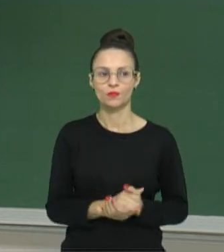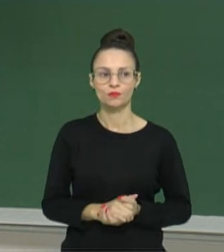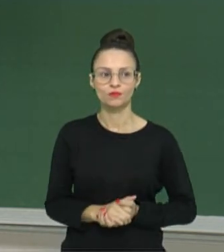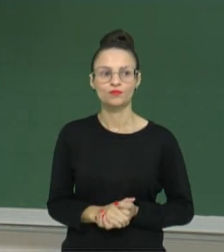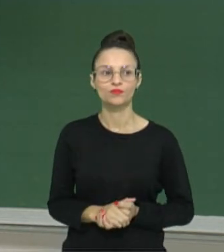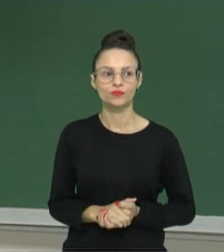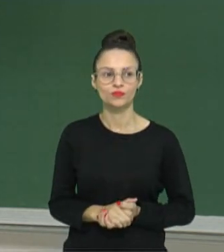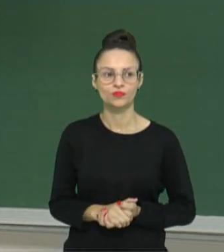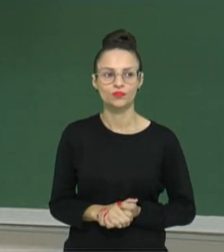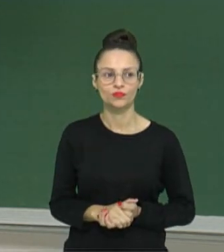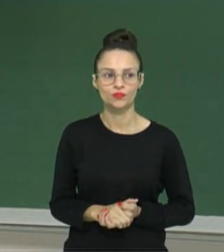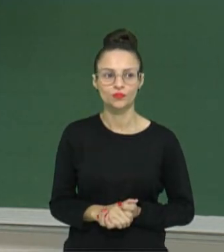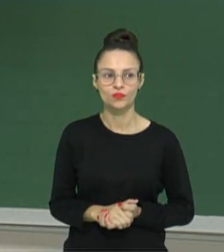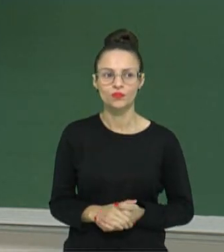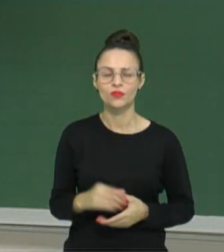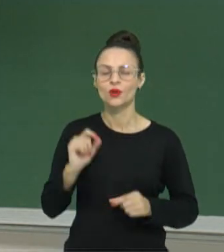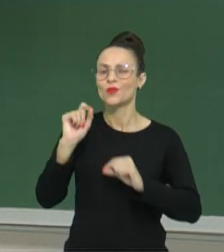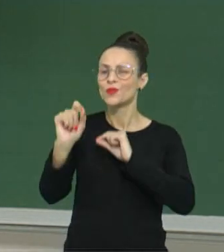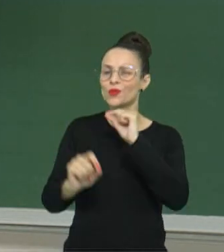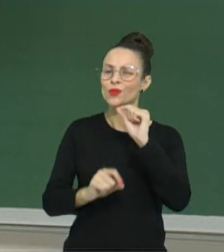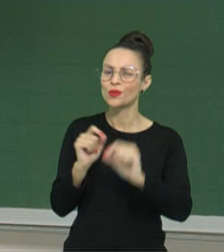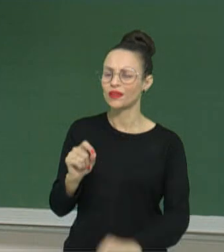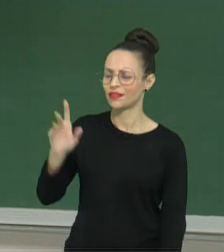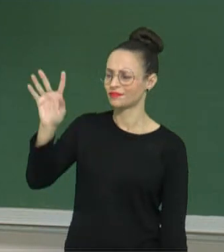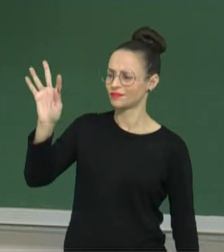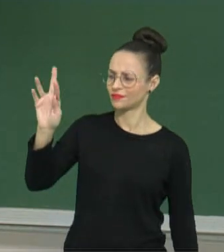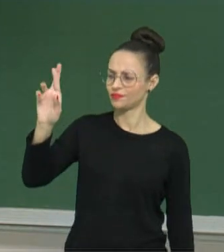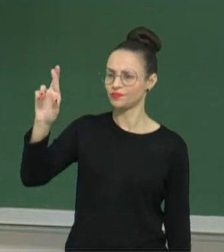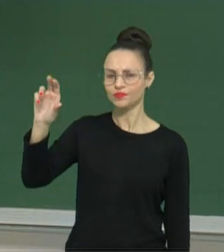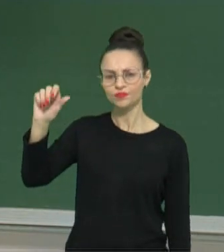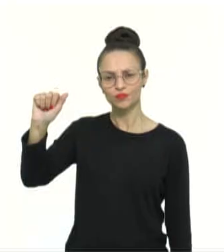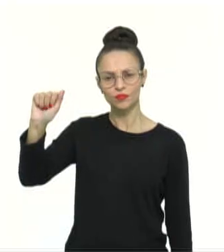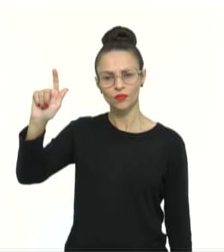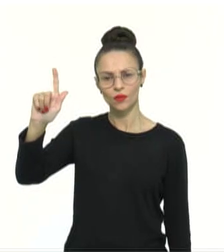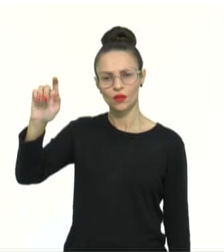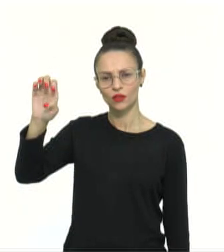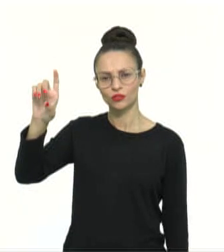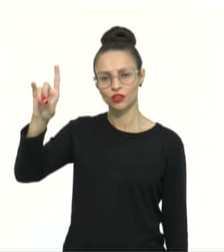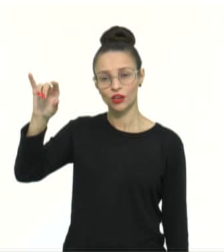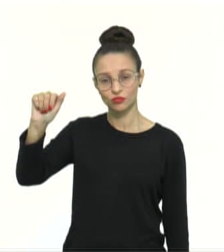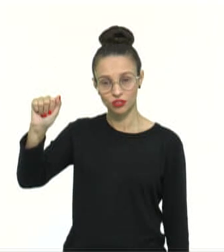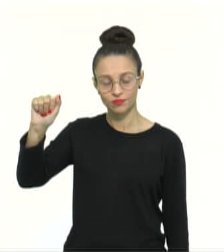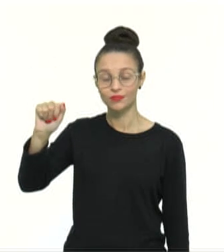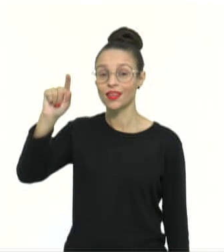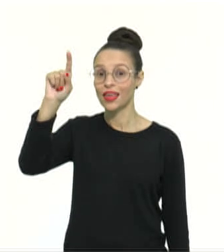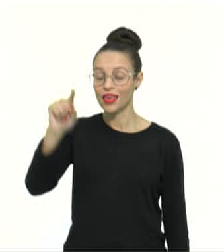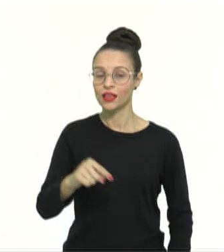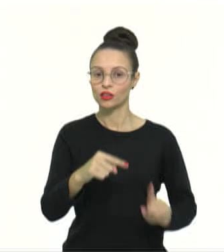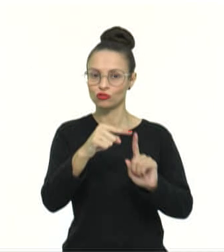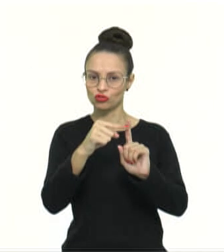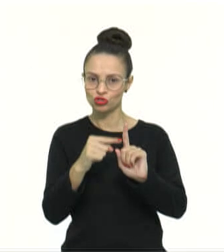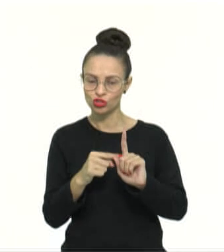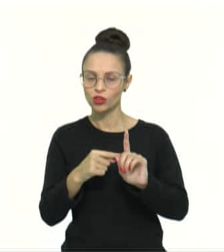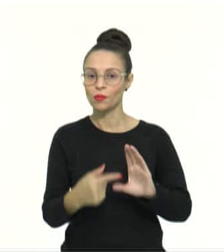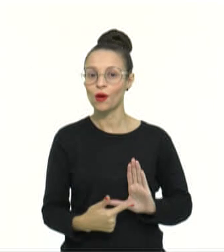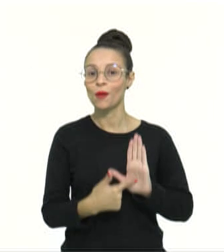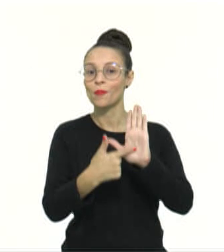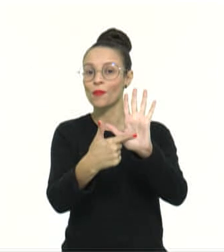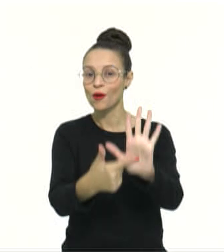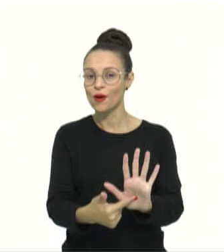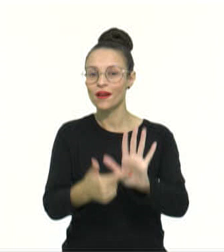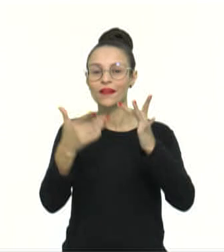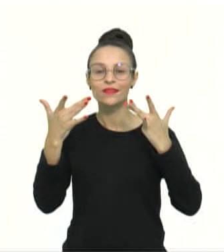E o que é essa tal de tragédia de que a gente está falando? Tragédia é um tipo de representação